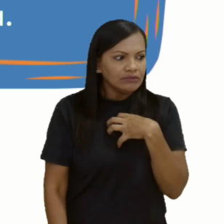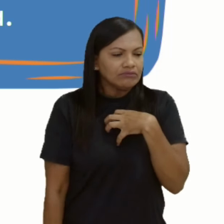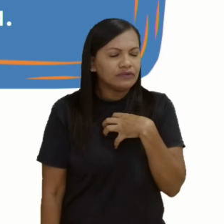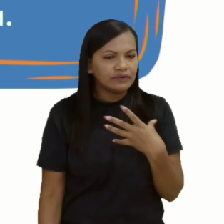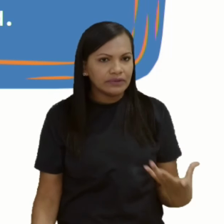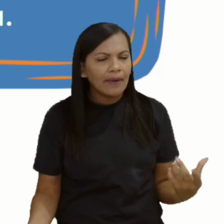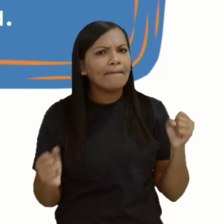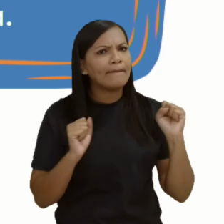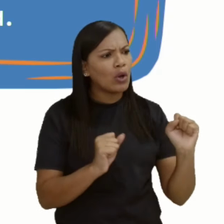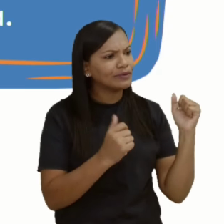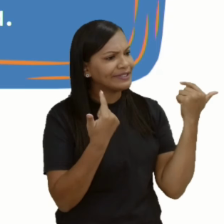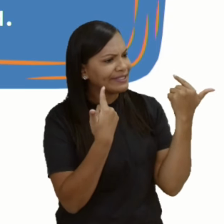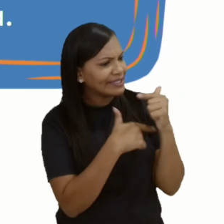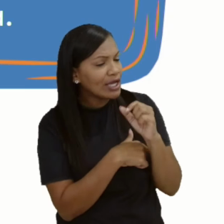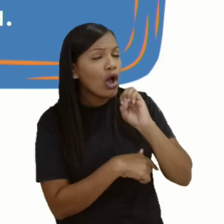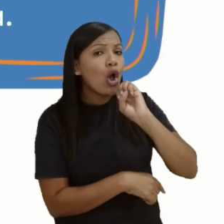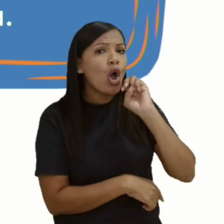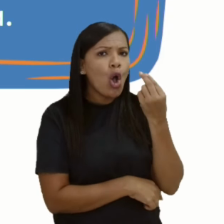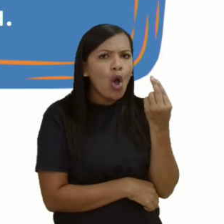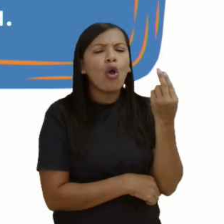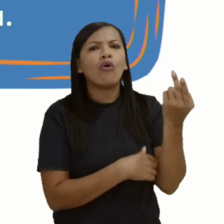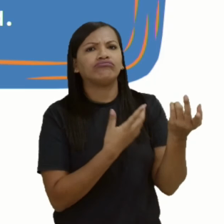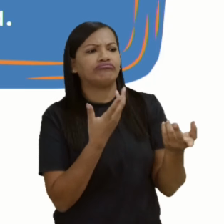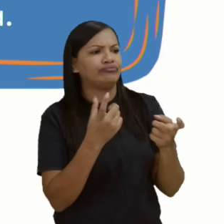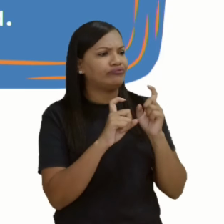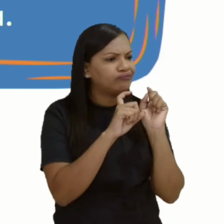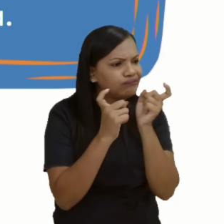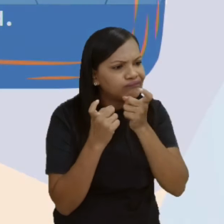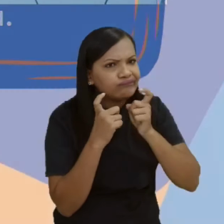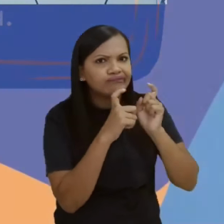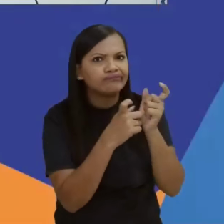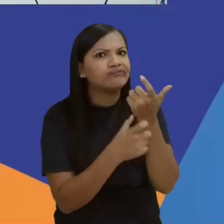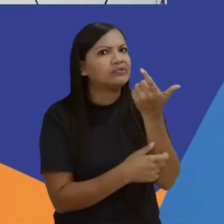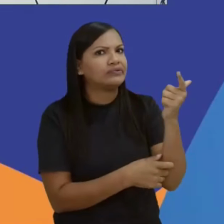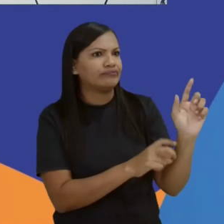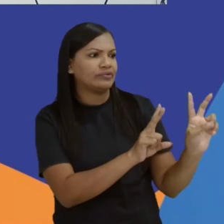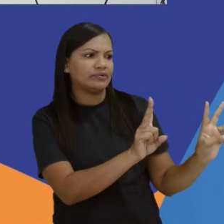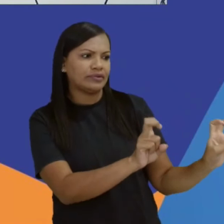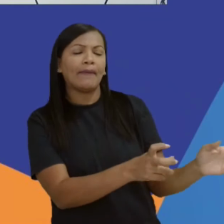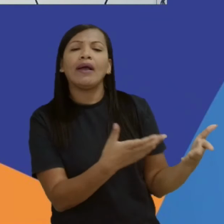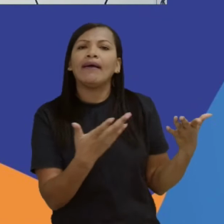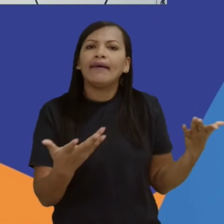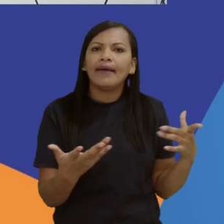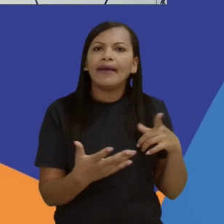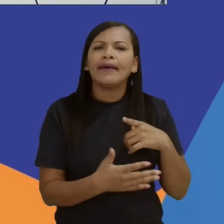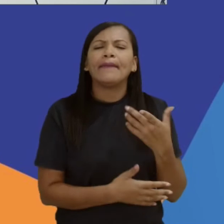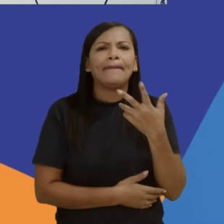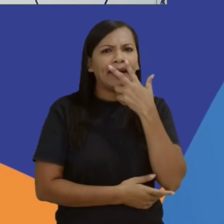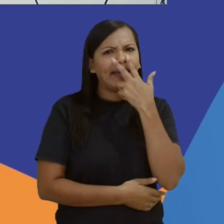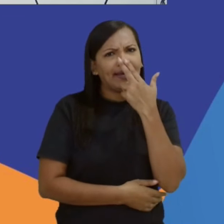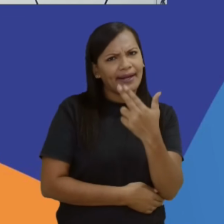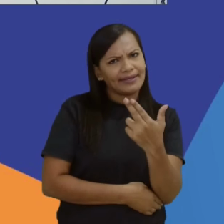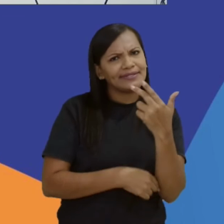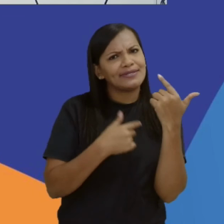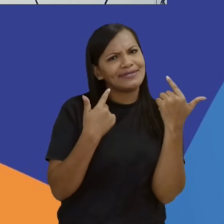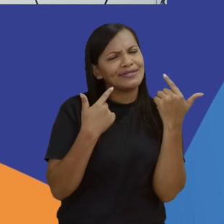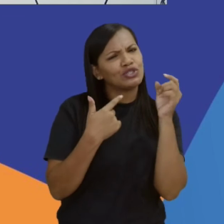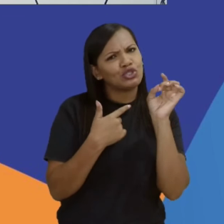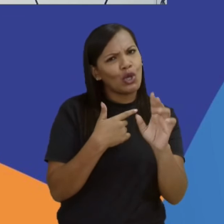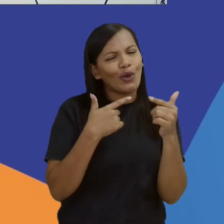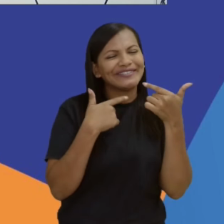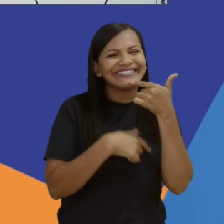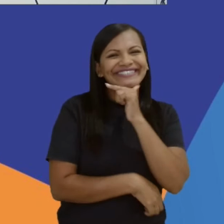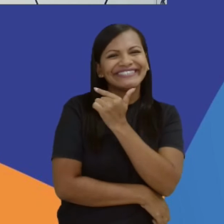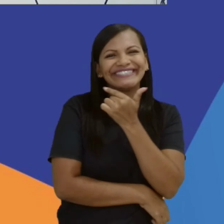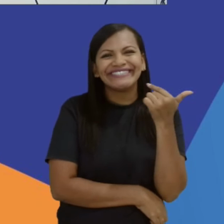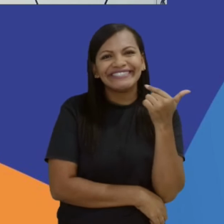ou criticar alguma coisa. As pessoas costumam entender humor como sorrir. Ah,